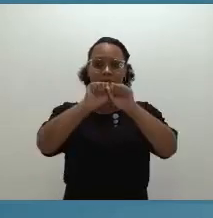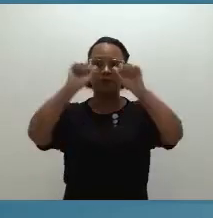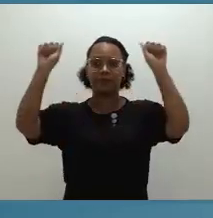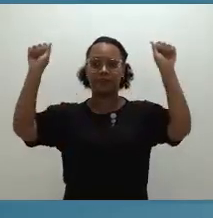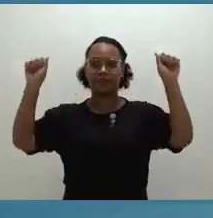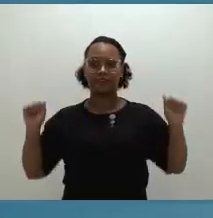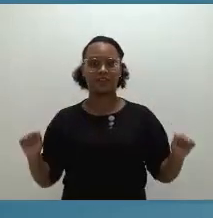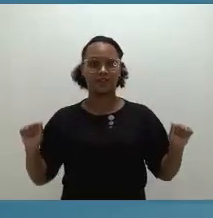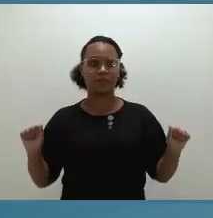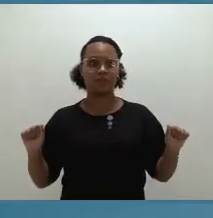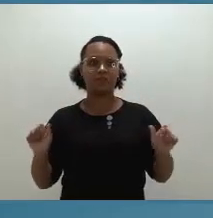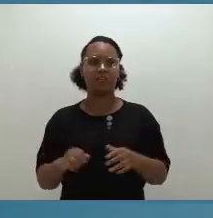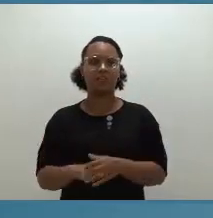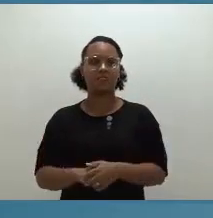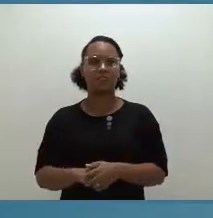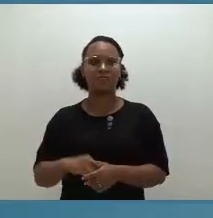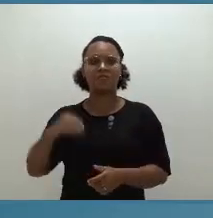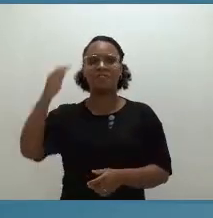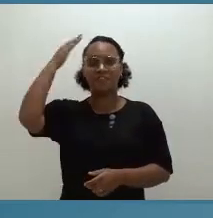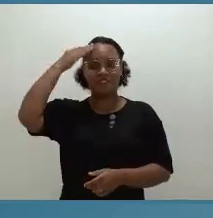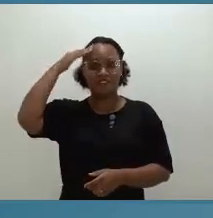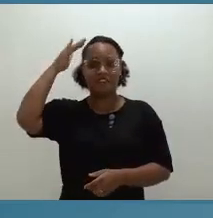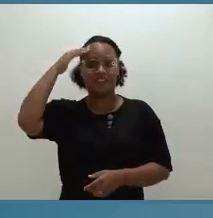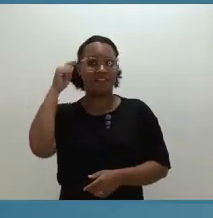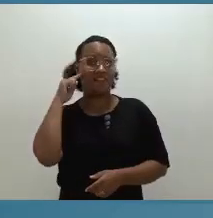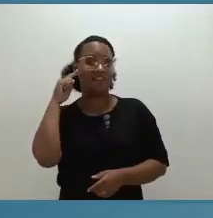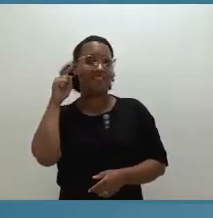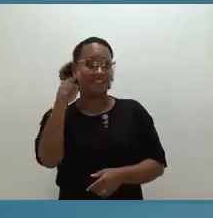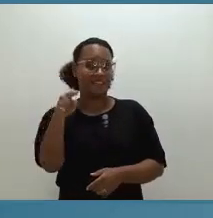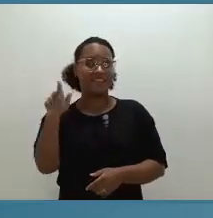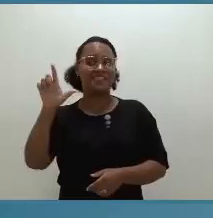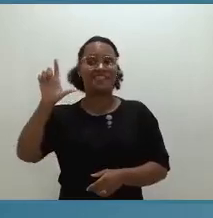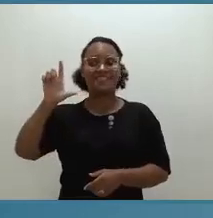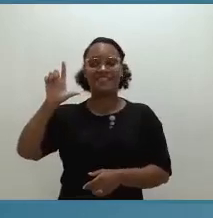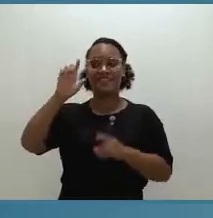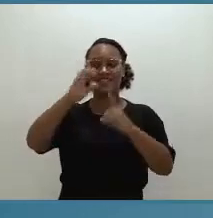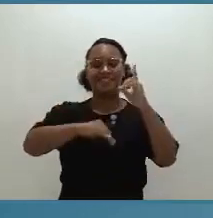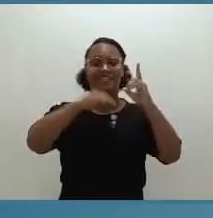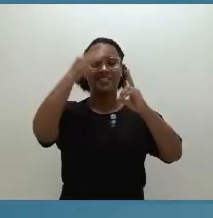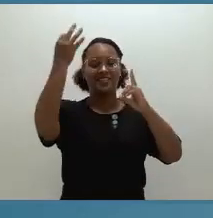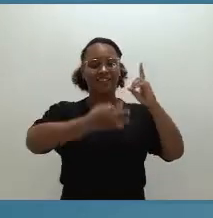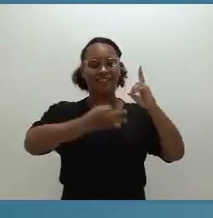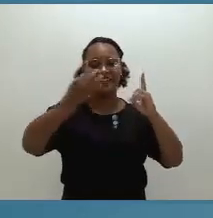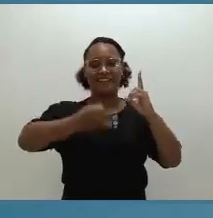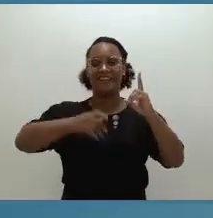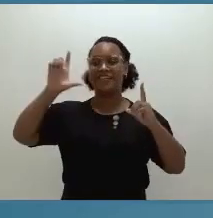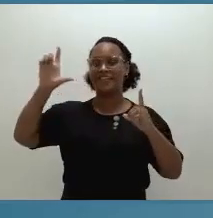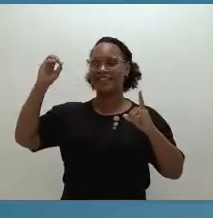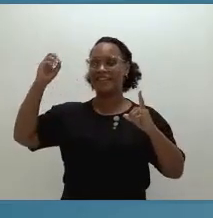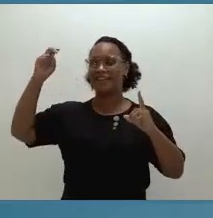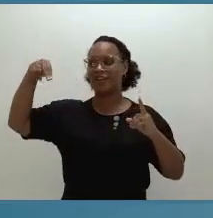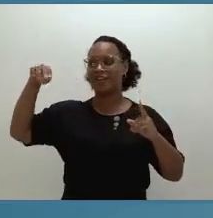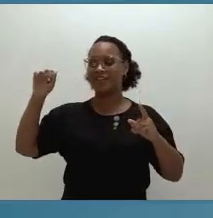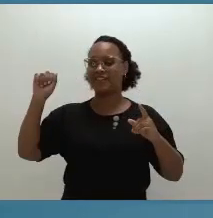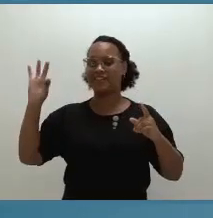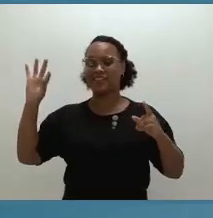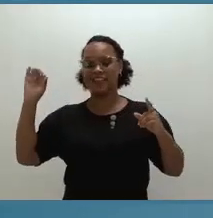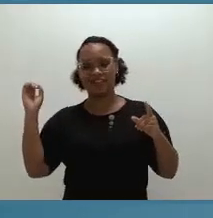Vocês entenderam o que o desembargador Leonardo disse, né? Formar uma composição de um terço.